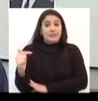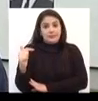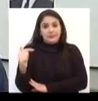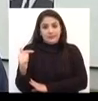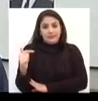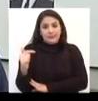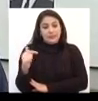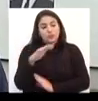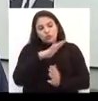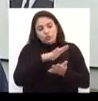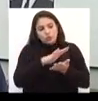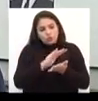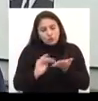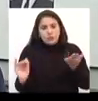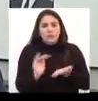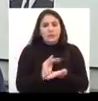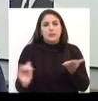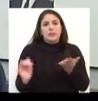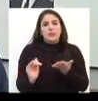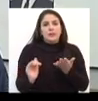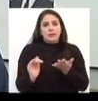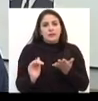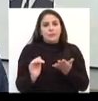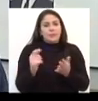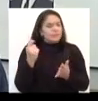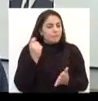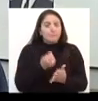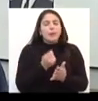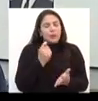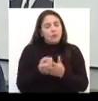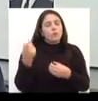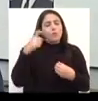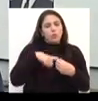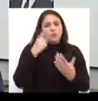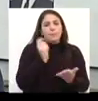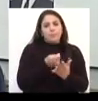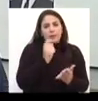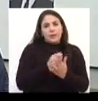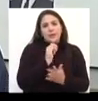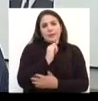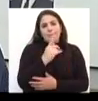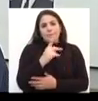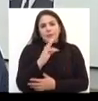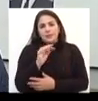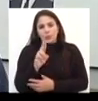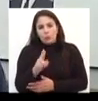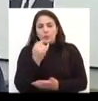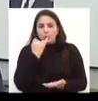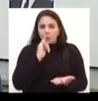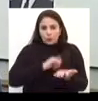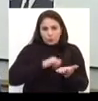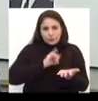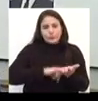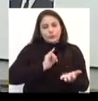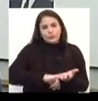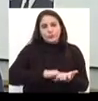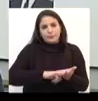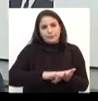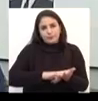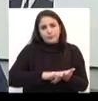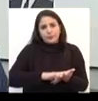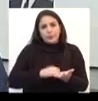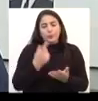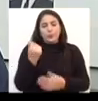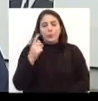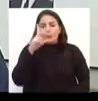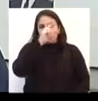obrigue ou retire parcialmente então a isenção do IPTU e que esta empresa comece então a pagar para os munícipes,